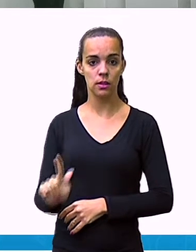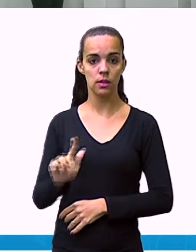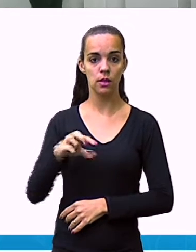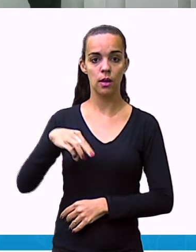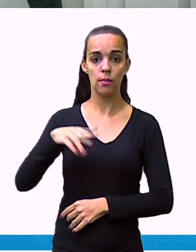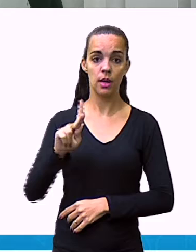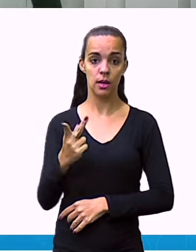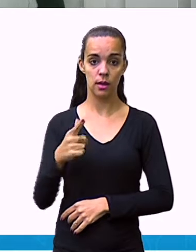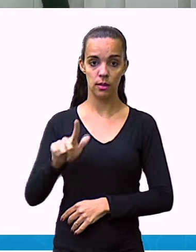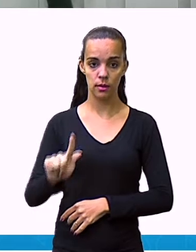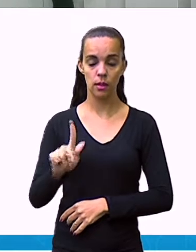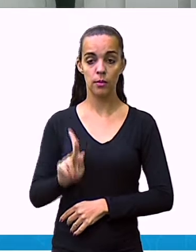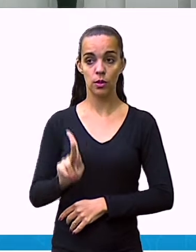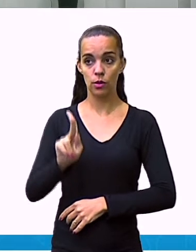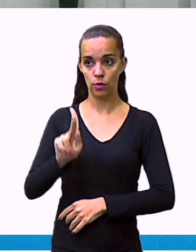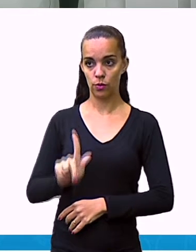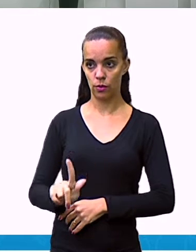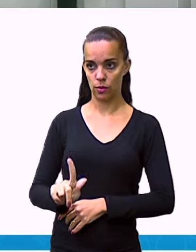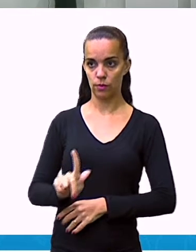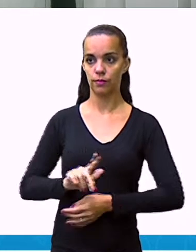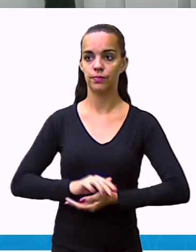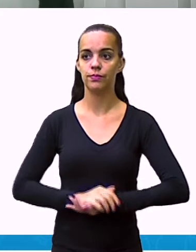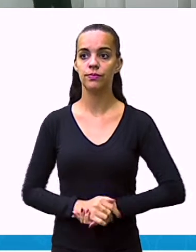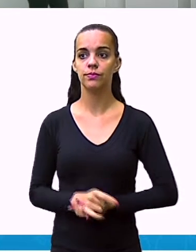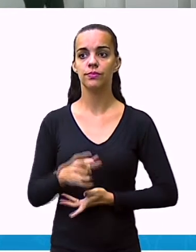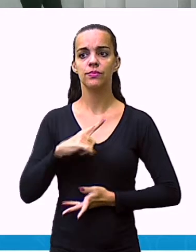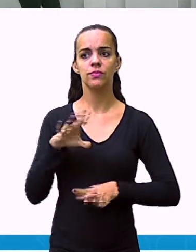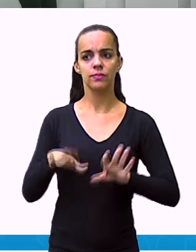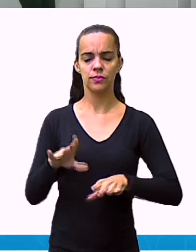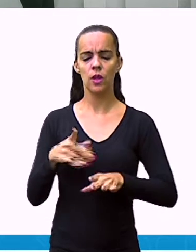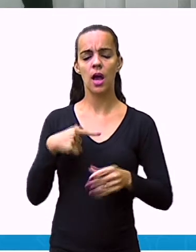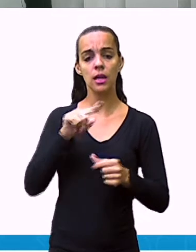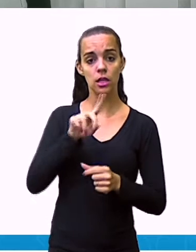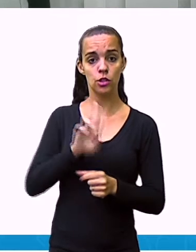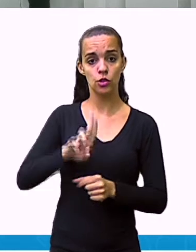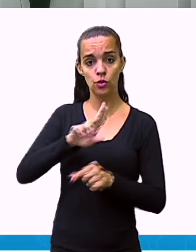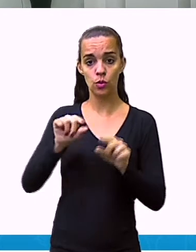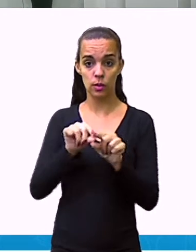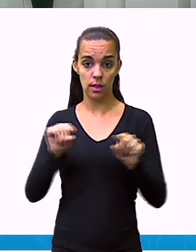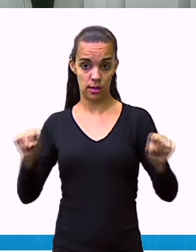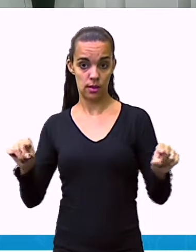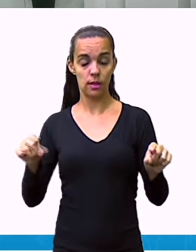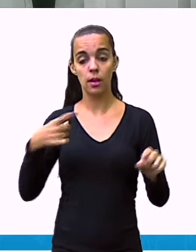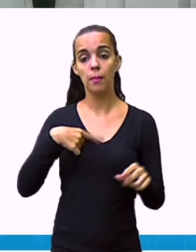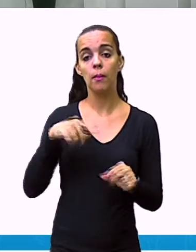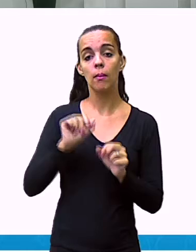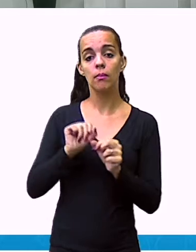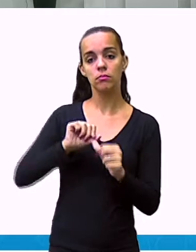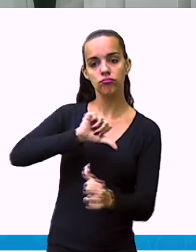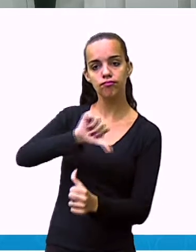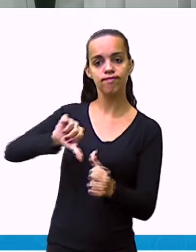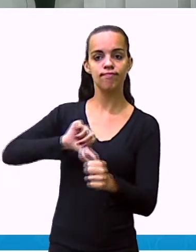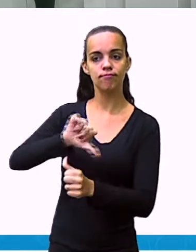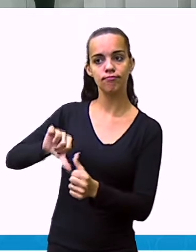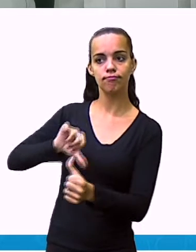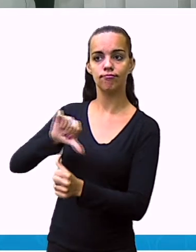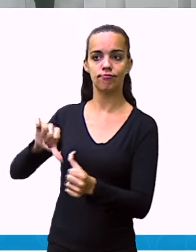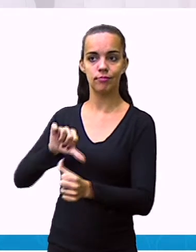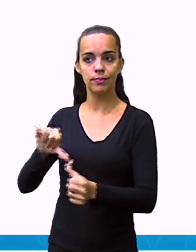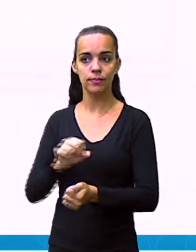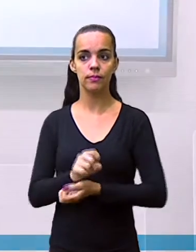que o que estiver direito quando a gente for fazer uma transformação de unidades de medida aqui de massa